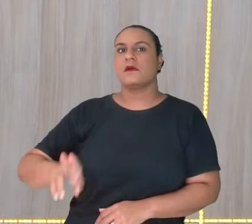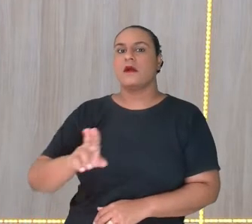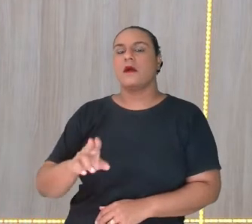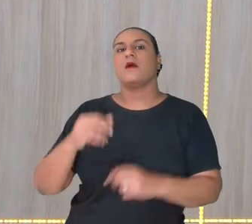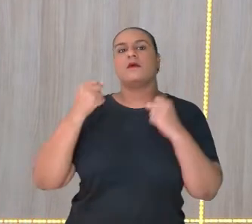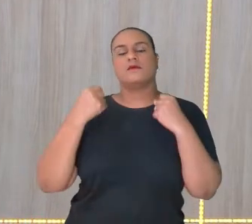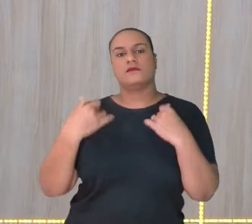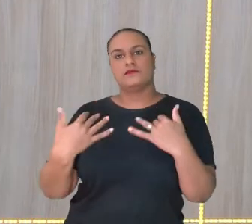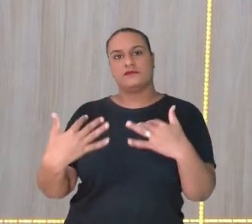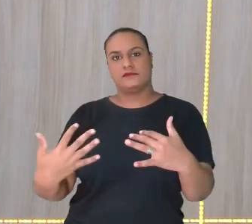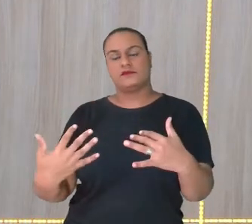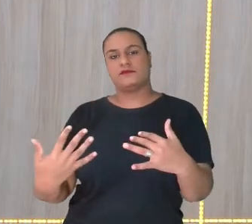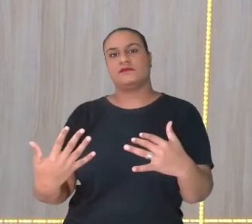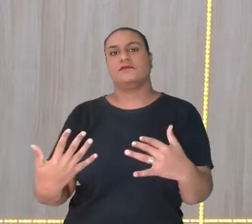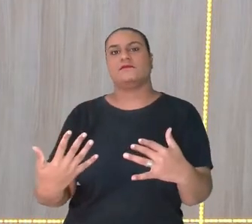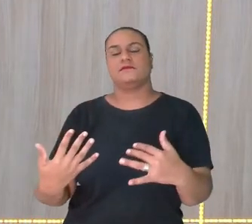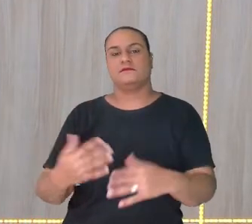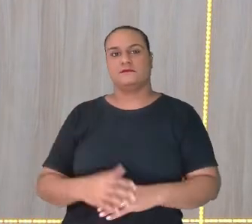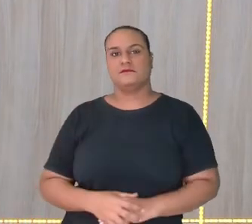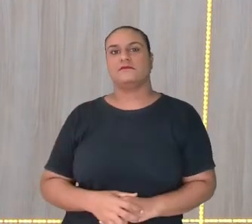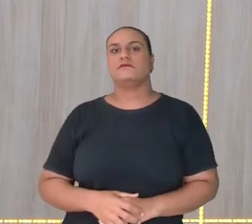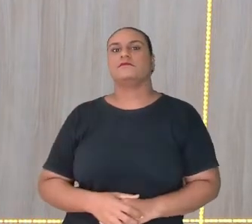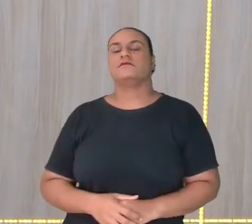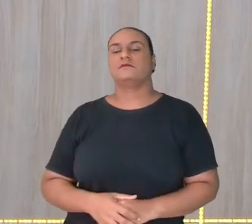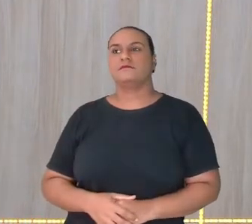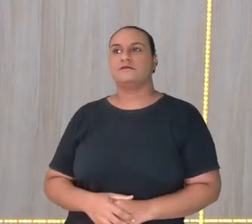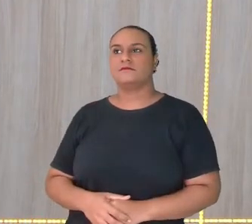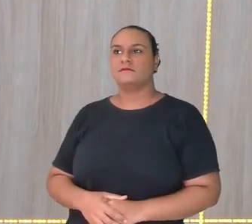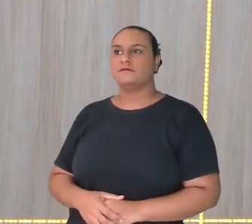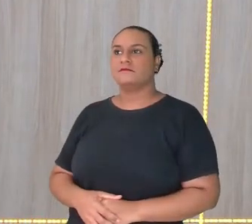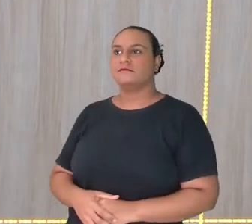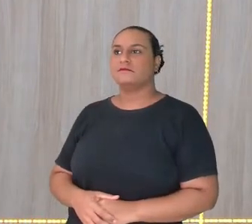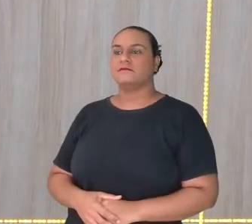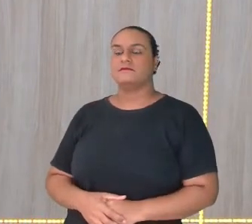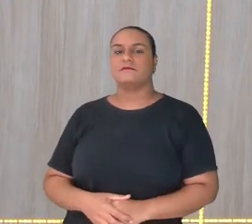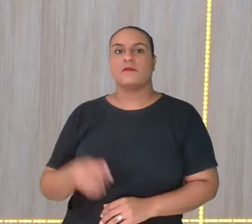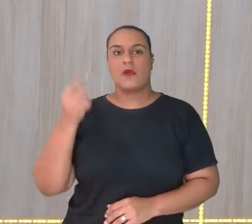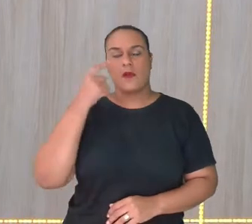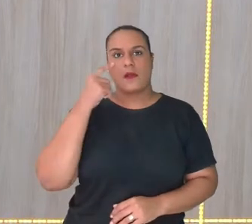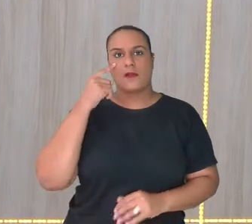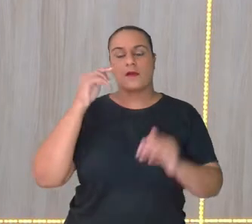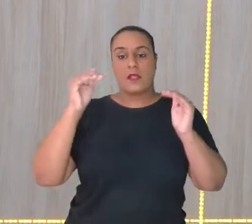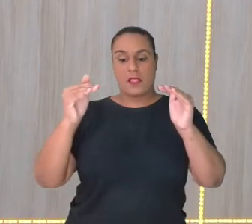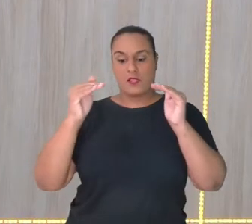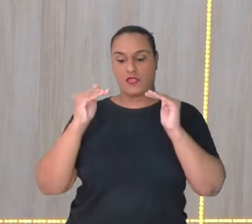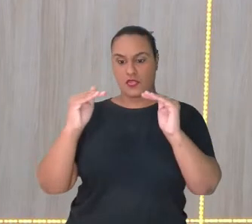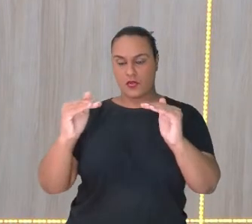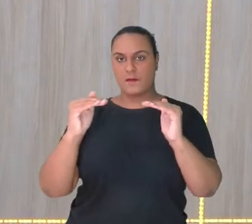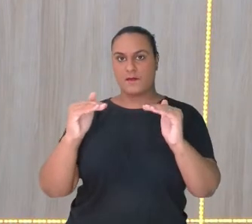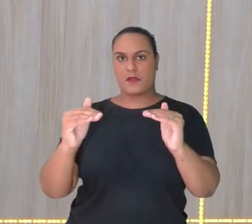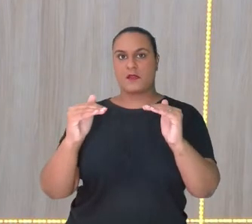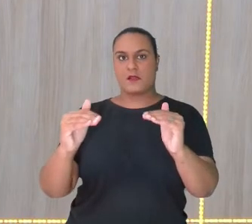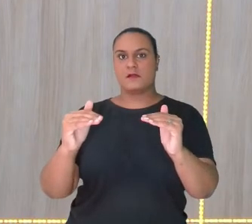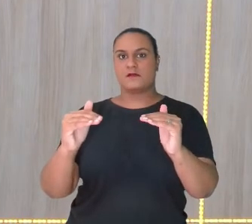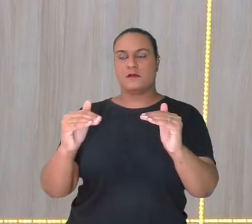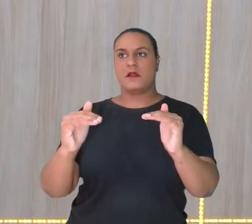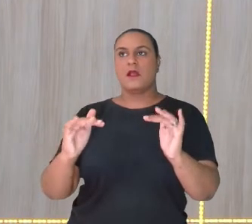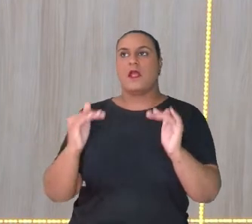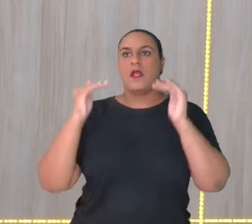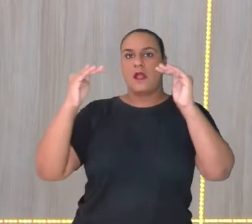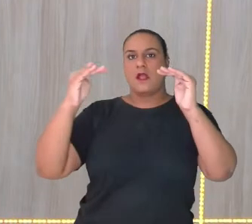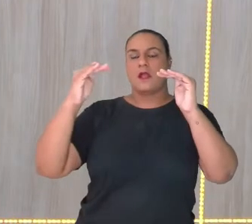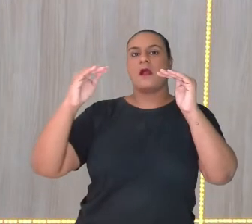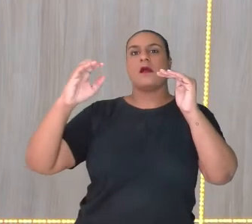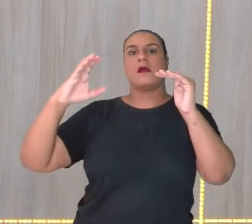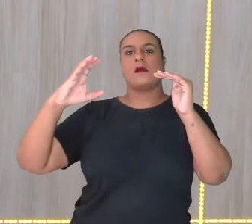tribunais da Inquisição, né? Então, veja, a nobreza vinha logo em seguida, né?